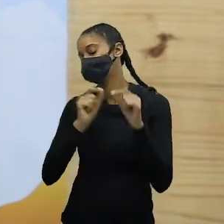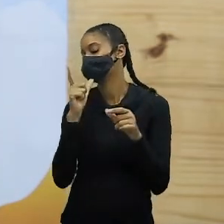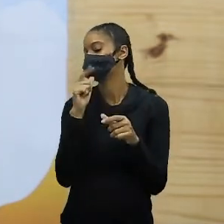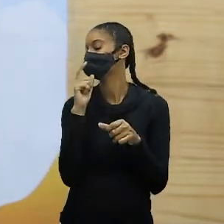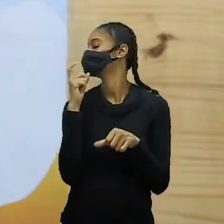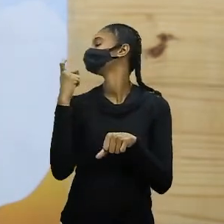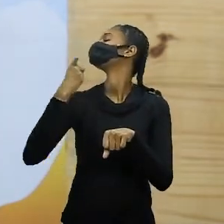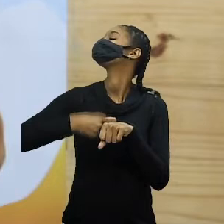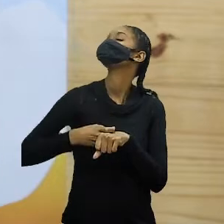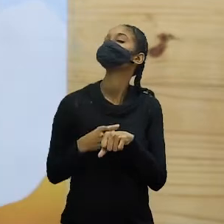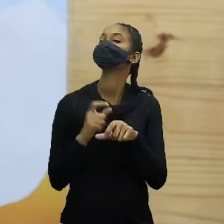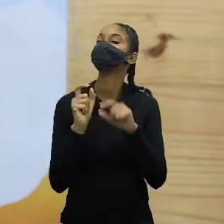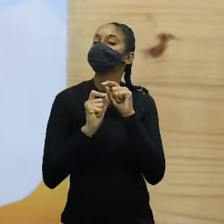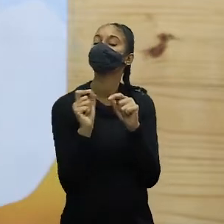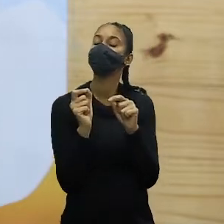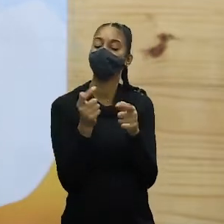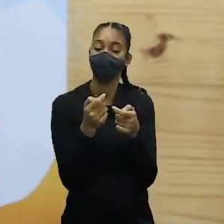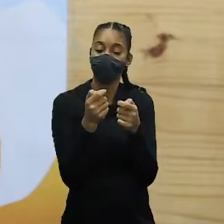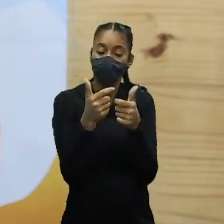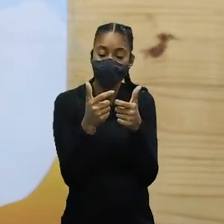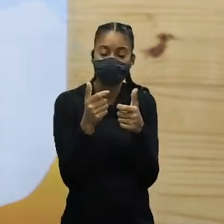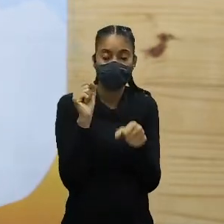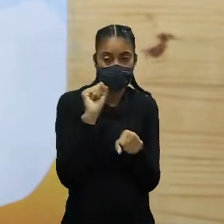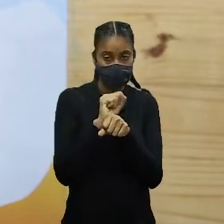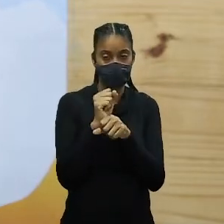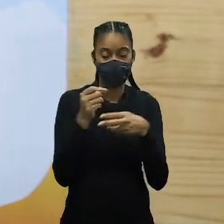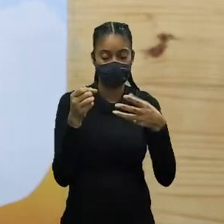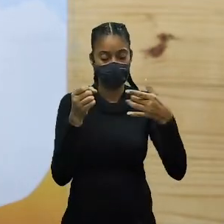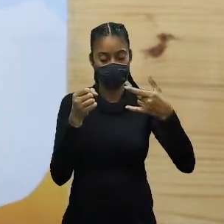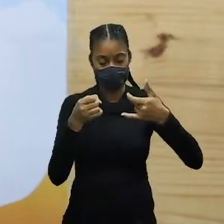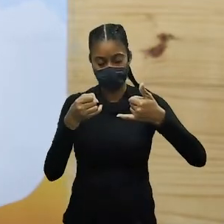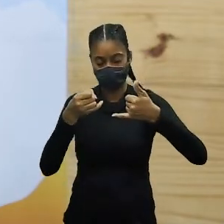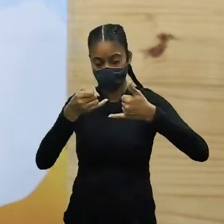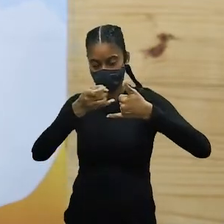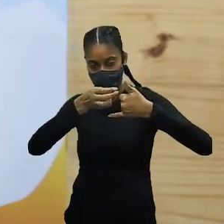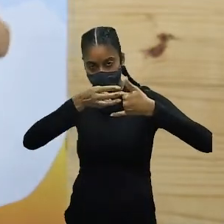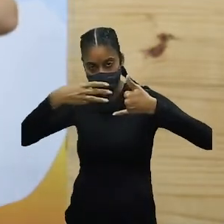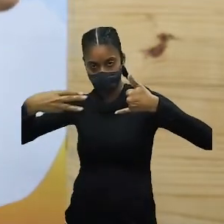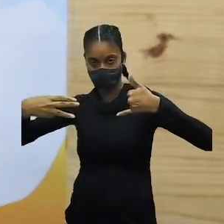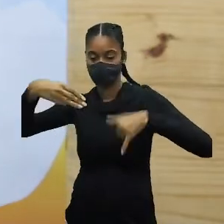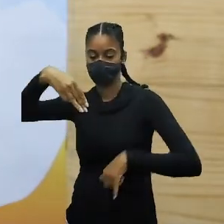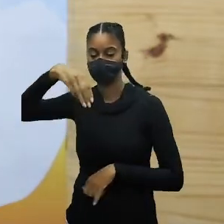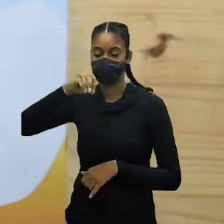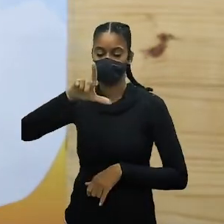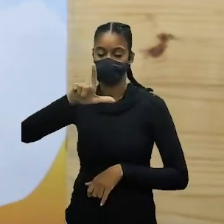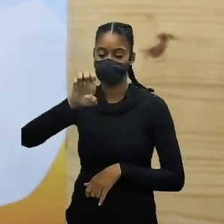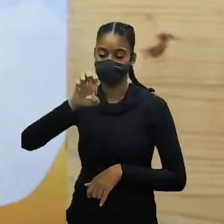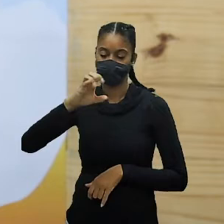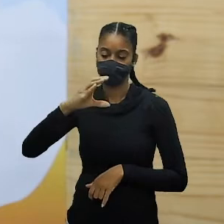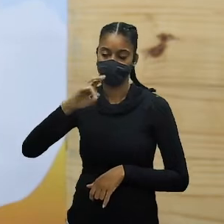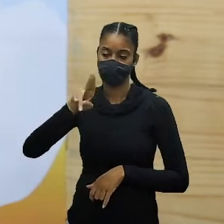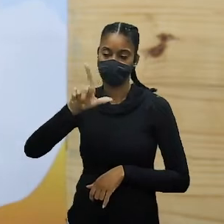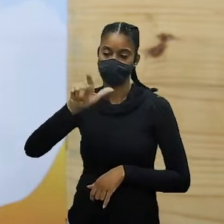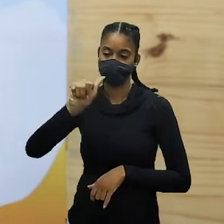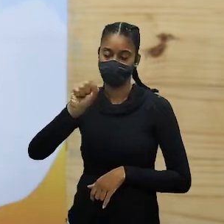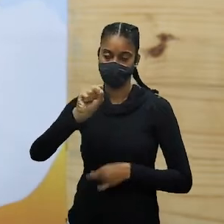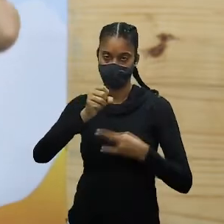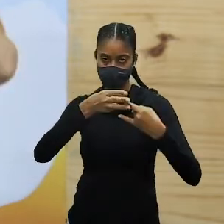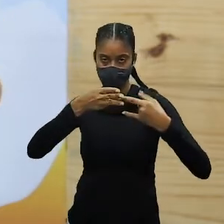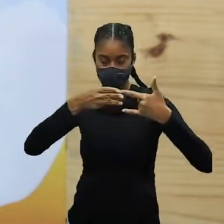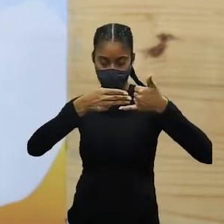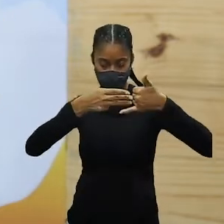suas moléculas estão praticamente paradas. Acontece que para elas pararem, elas têm que pregar uma nas outras, né?